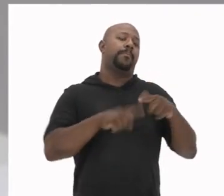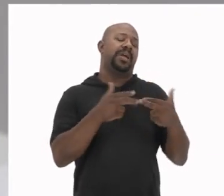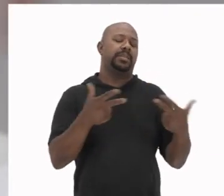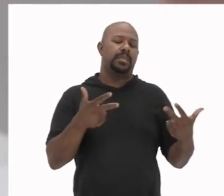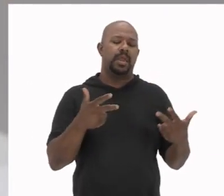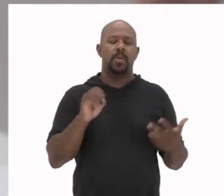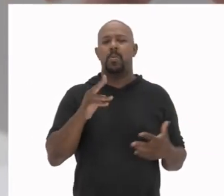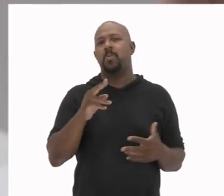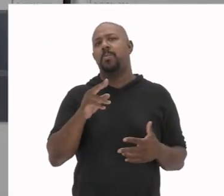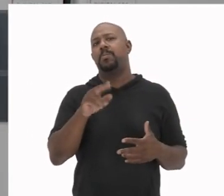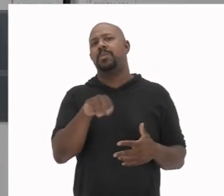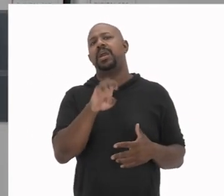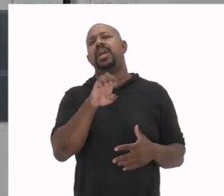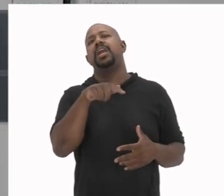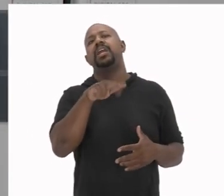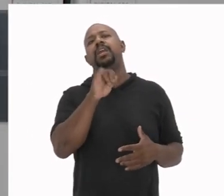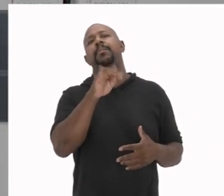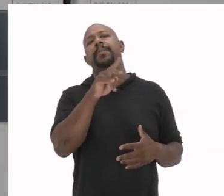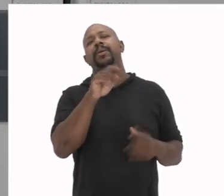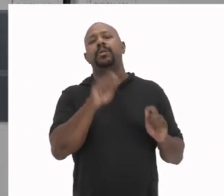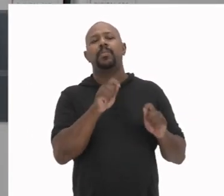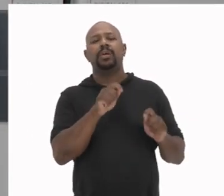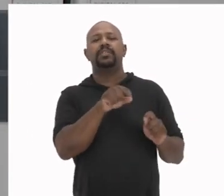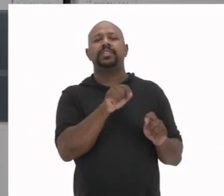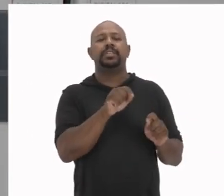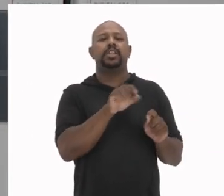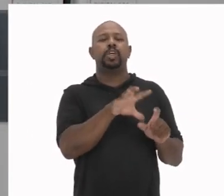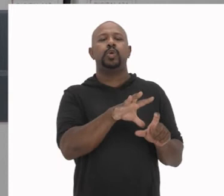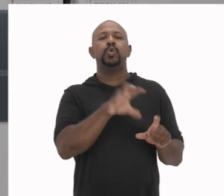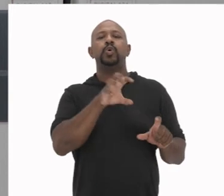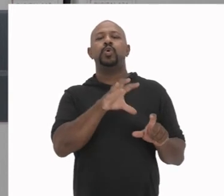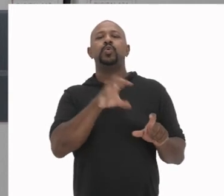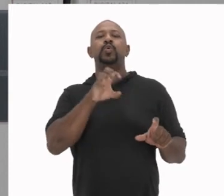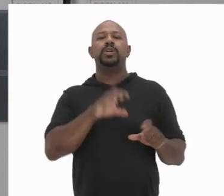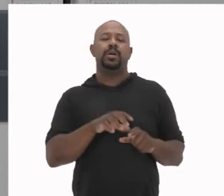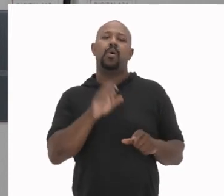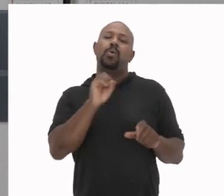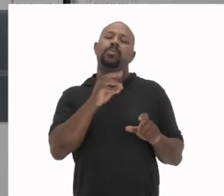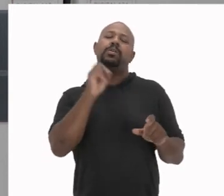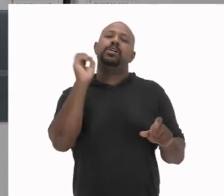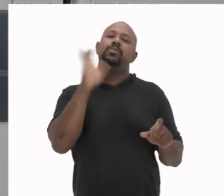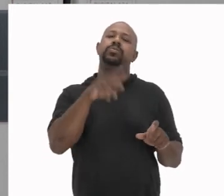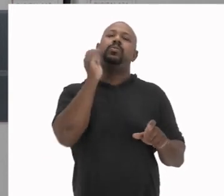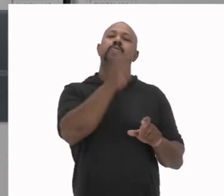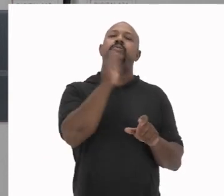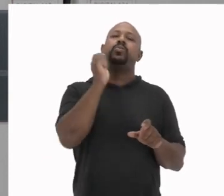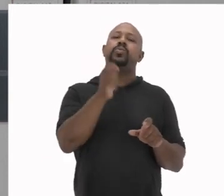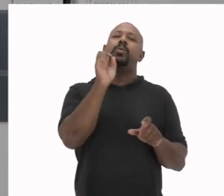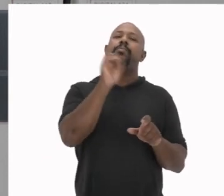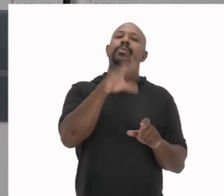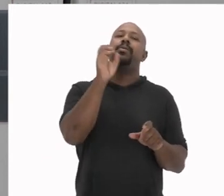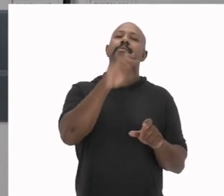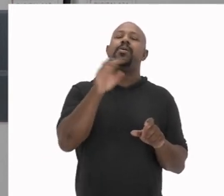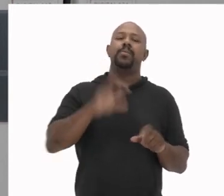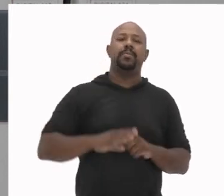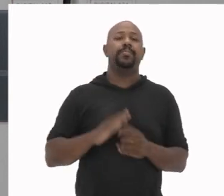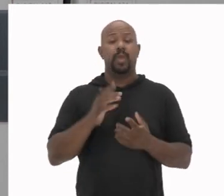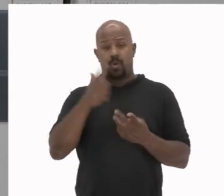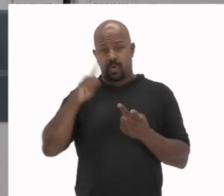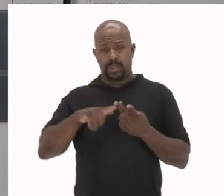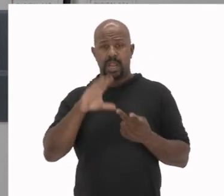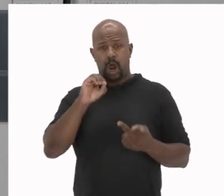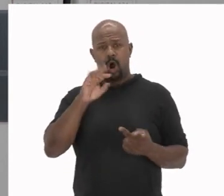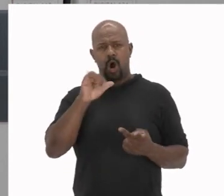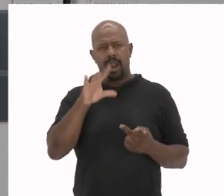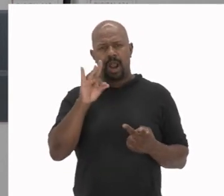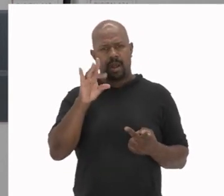Ou algum material ou um equipamento que possa fazer aspersão, tá? Outra cola também muito